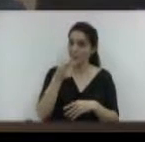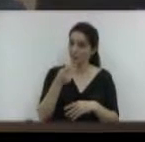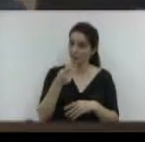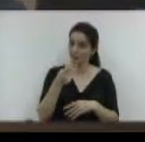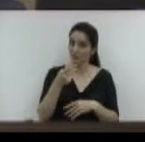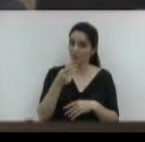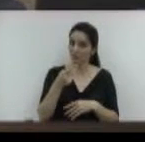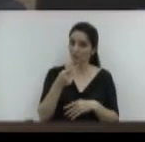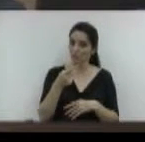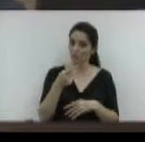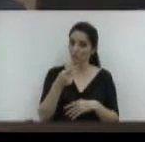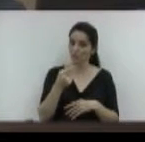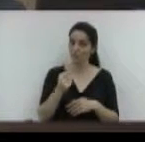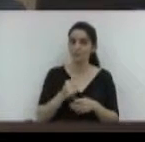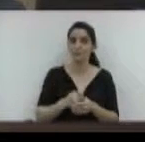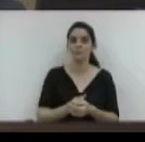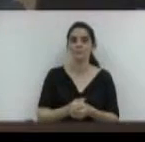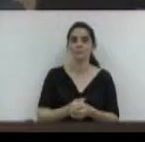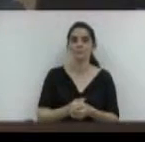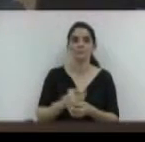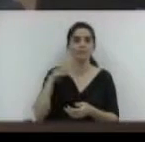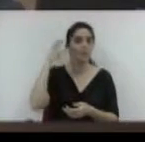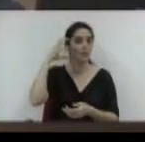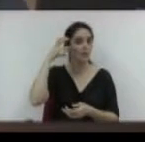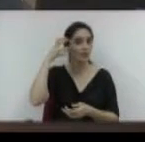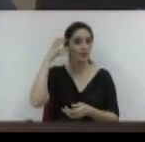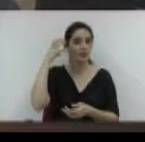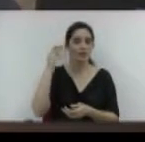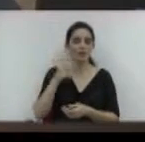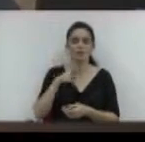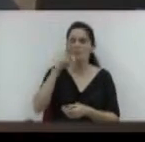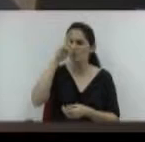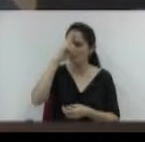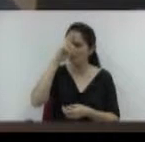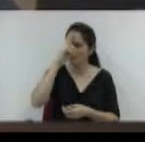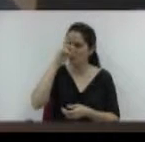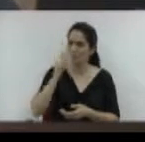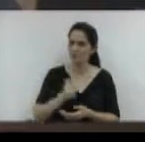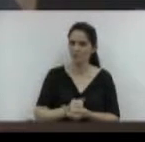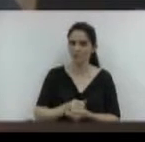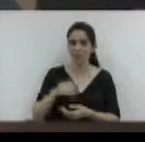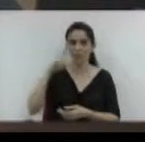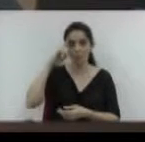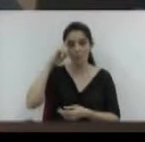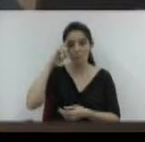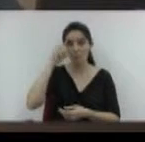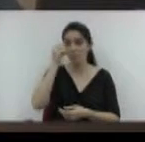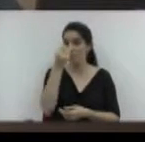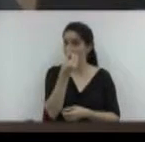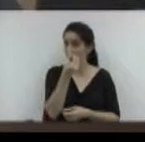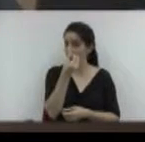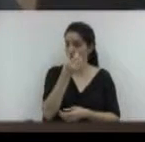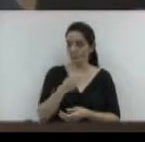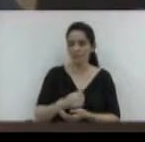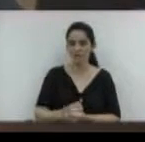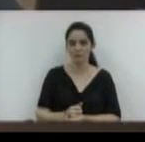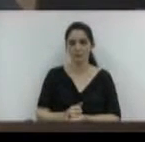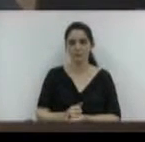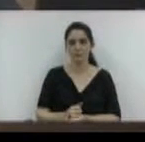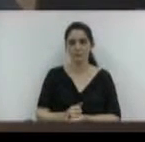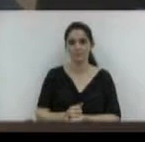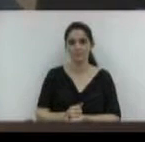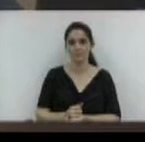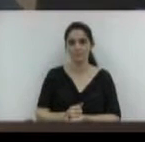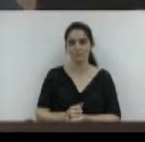vivo, no programa do meio-dia da Rádio Educadora, que, dia 6, ele não vai nos